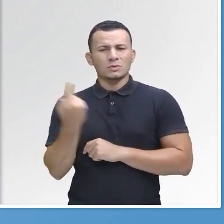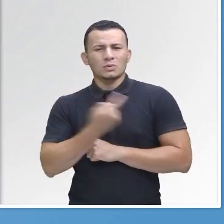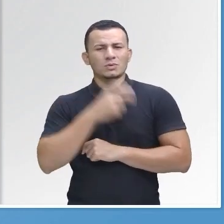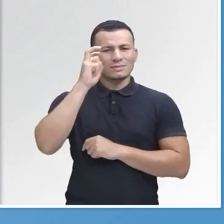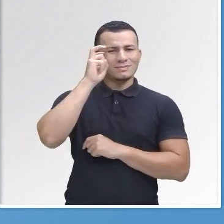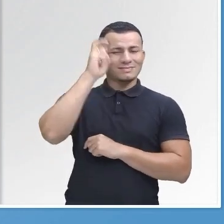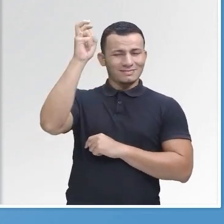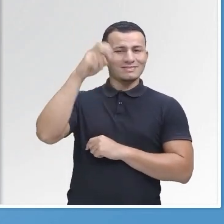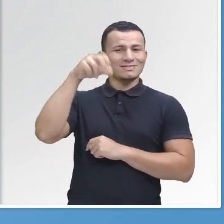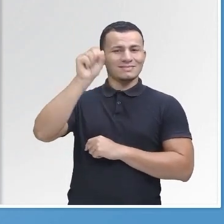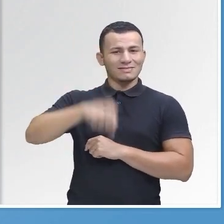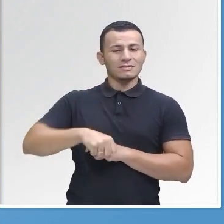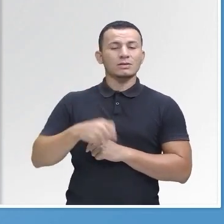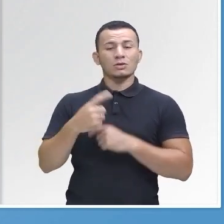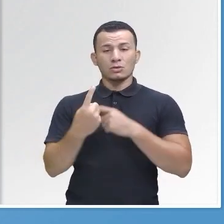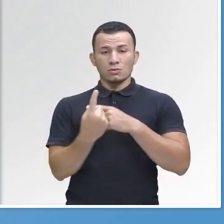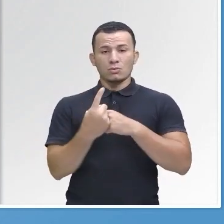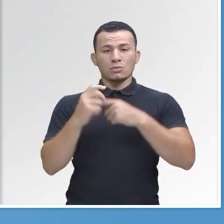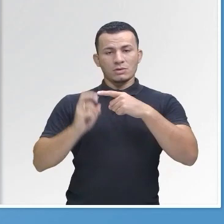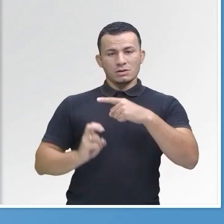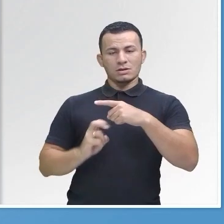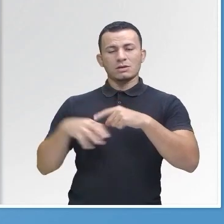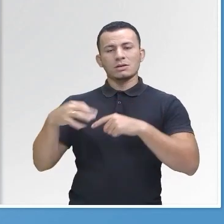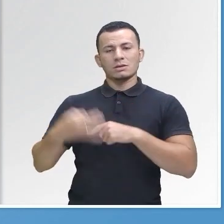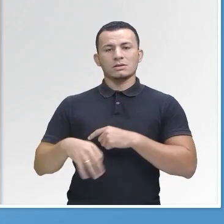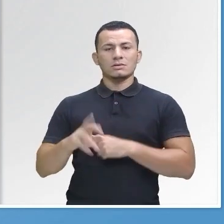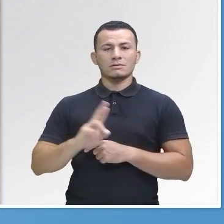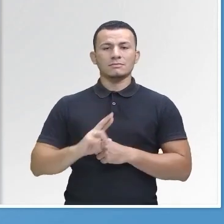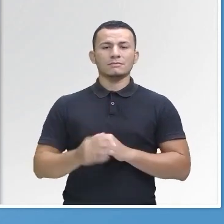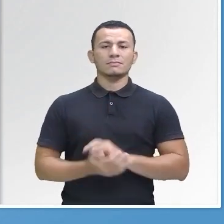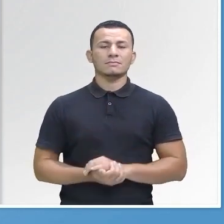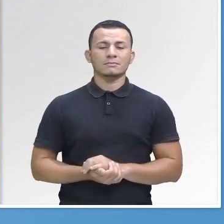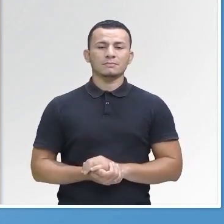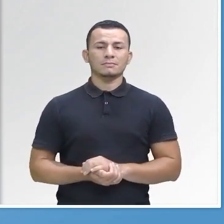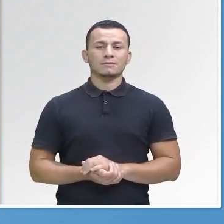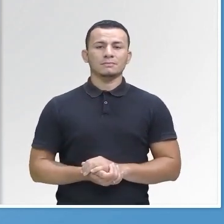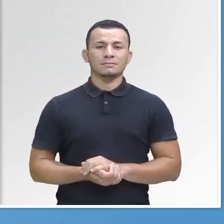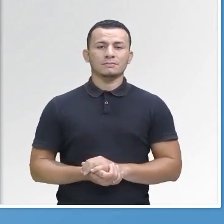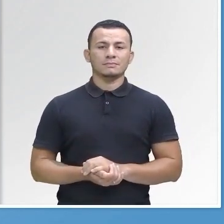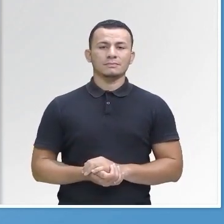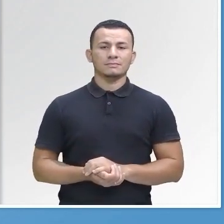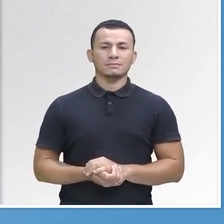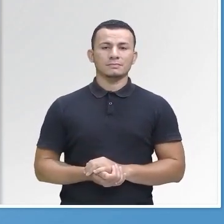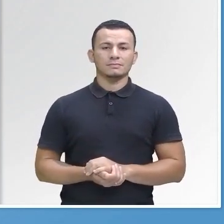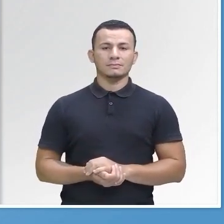inteligentes. 1/5. Corretíssimo. Aqui comigo.